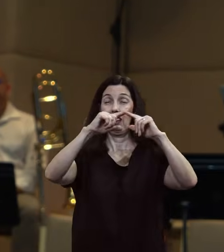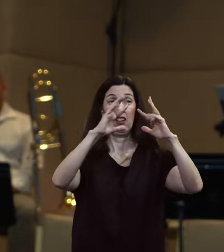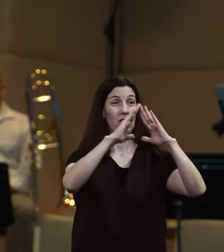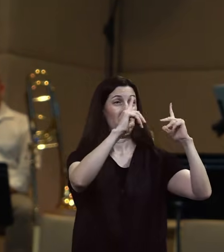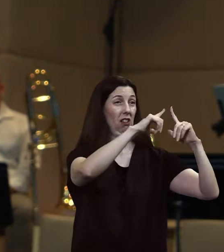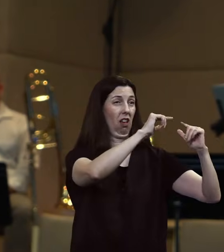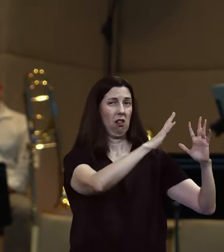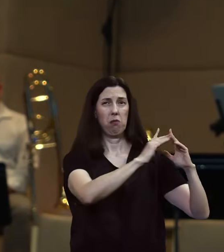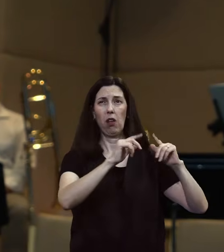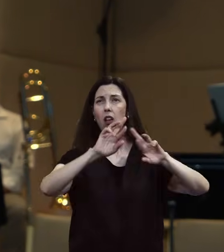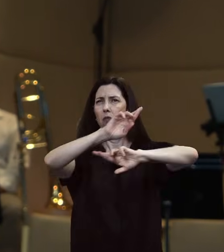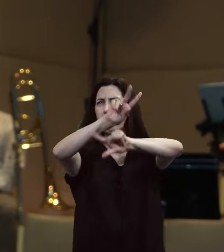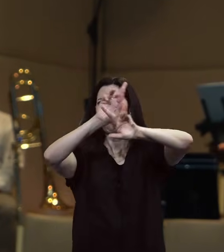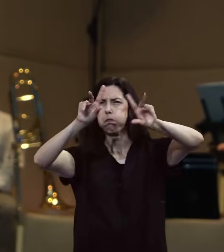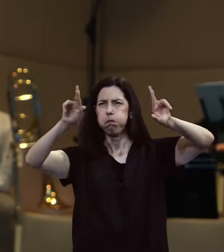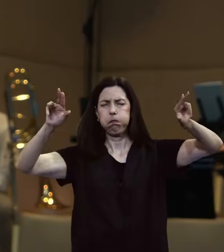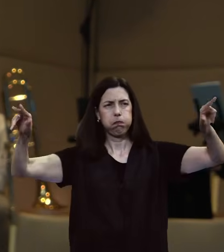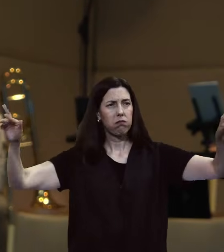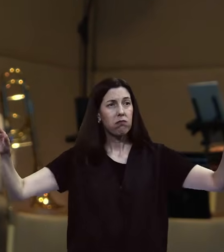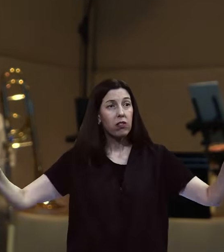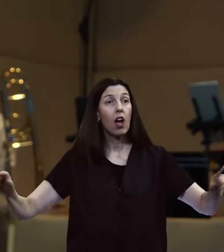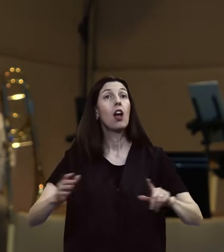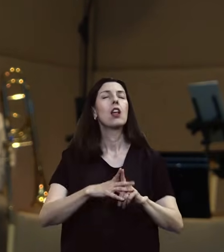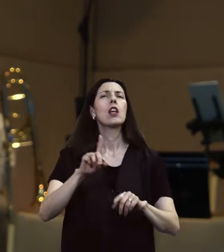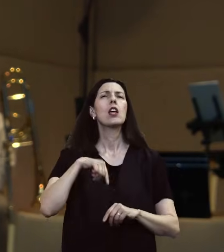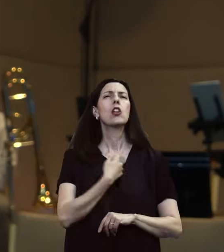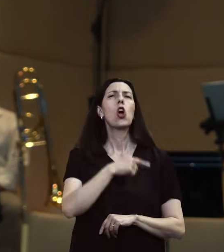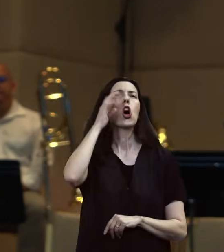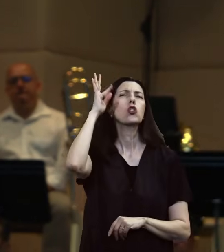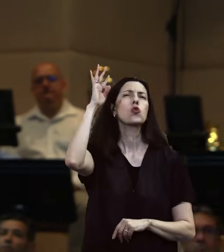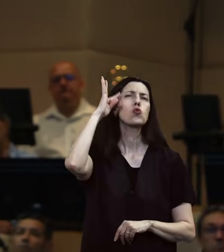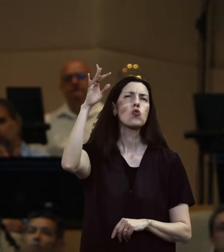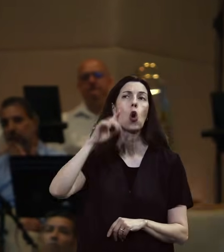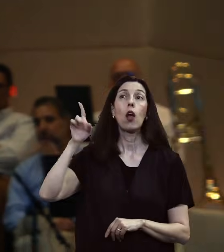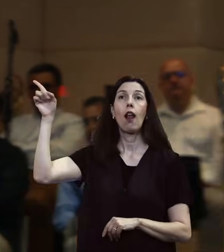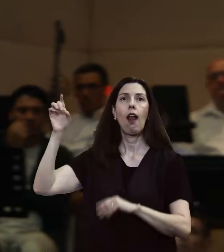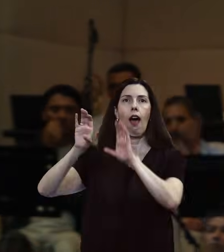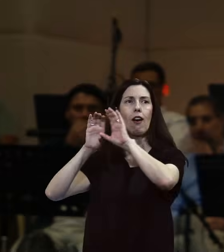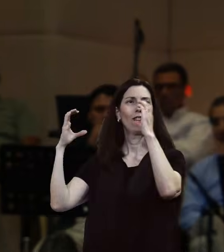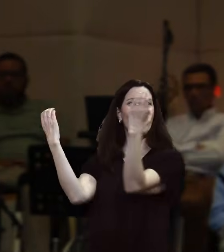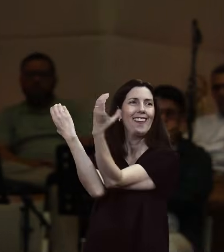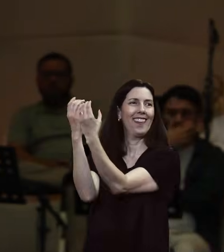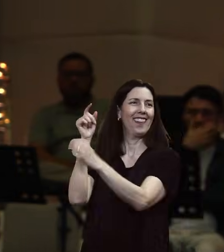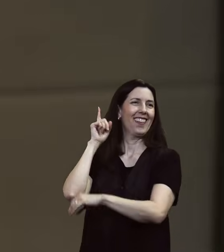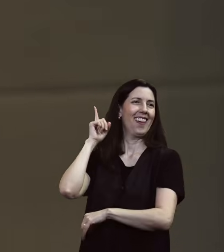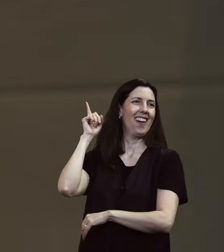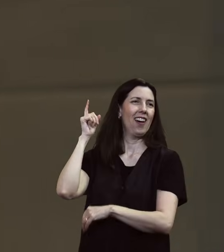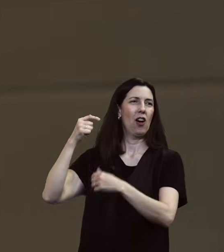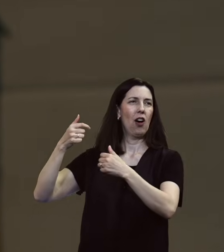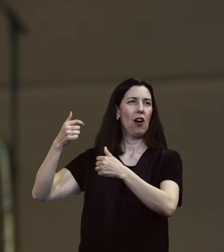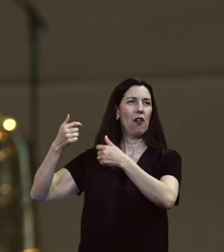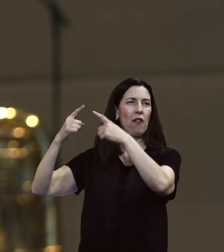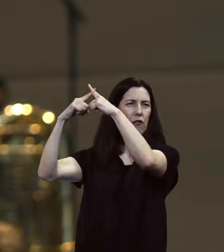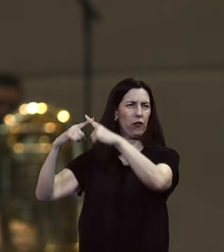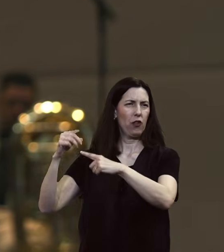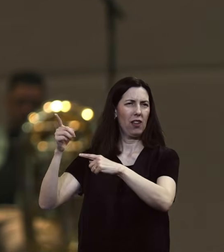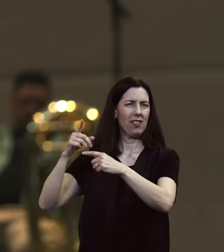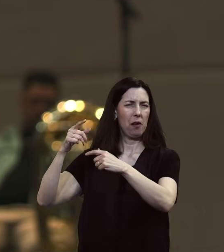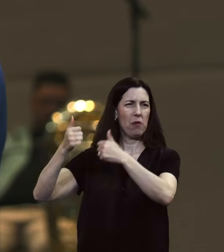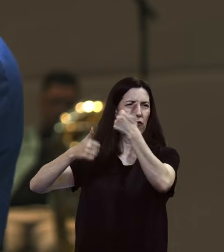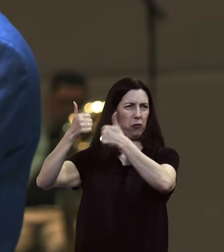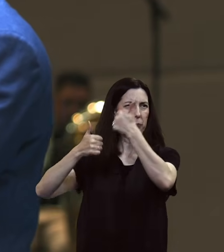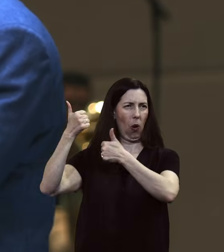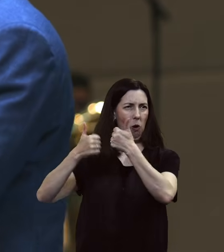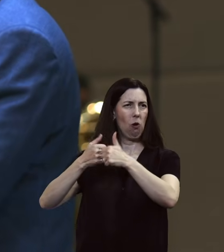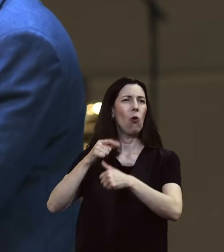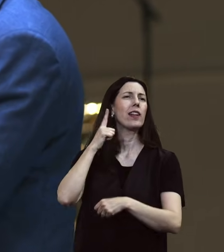Baixada. E eu lembro que o sonho era um pouco absurdo, porque a gente definiu que a gente não ia promover o nome